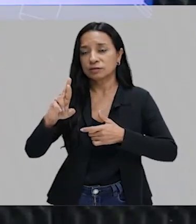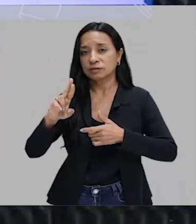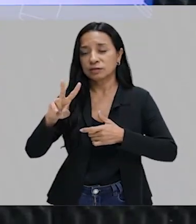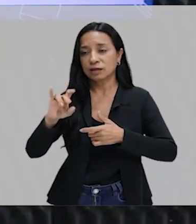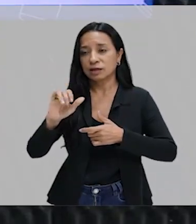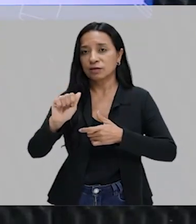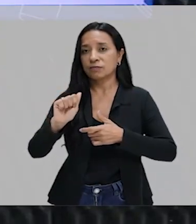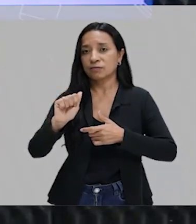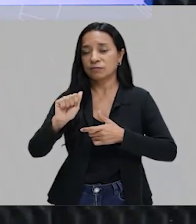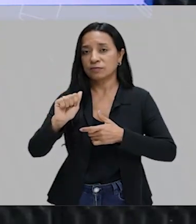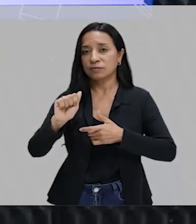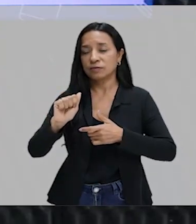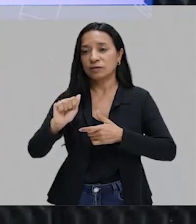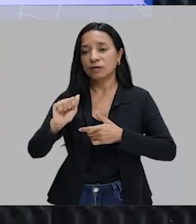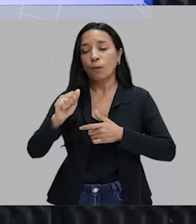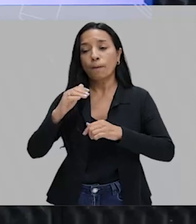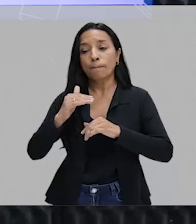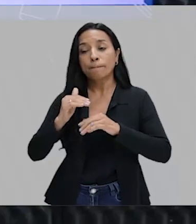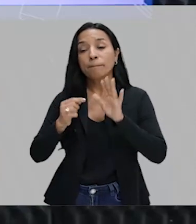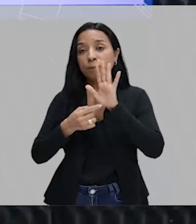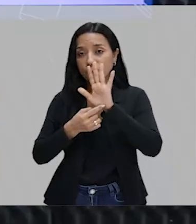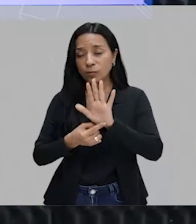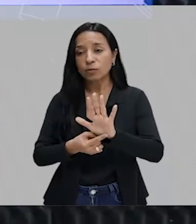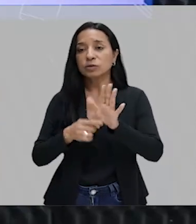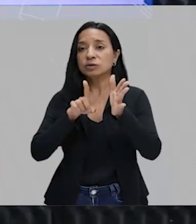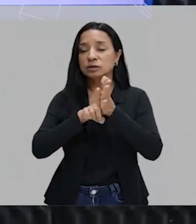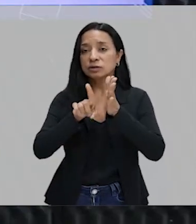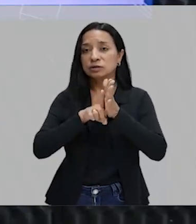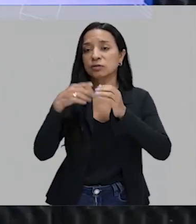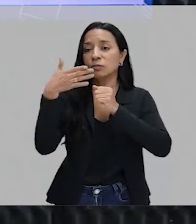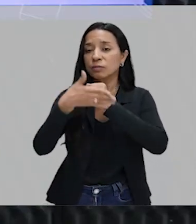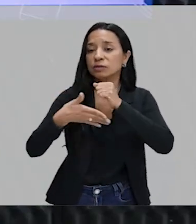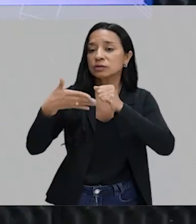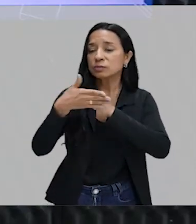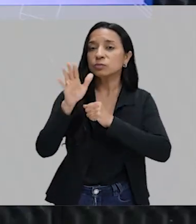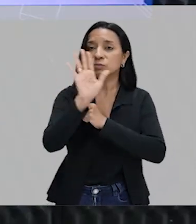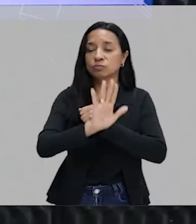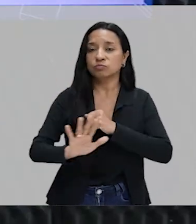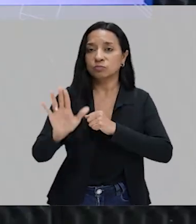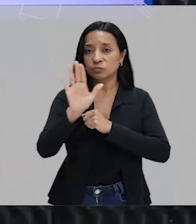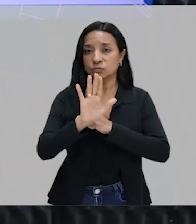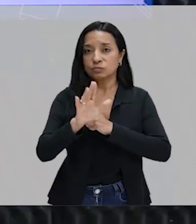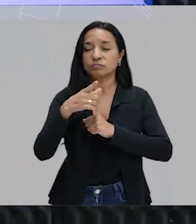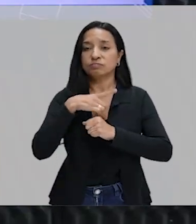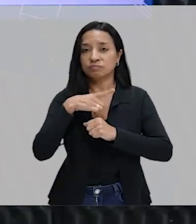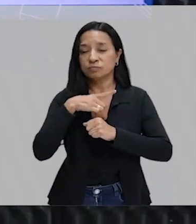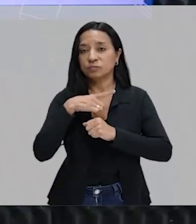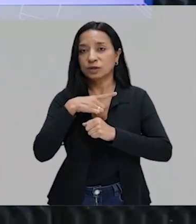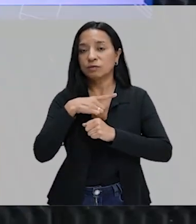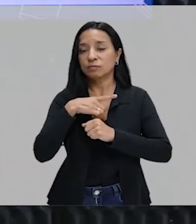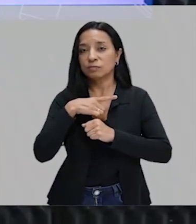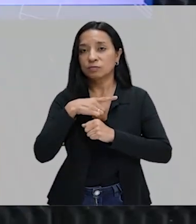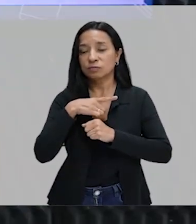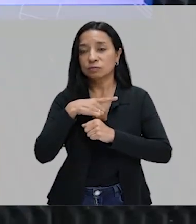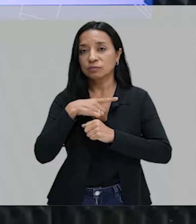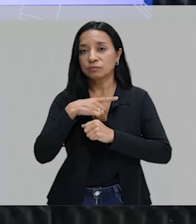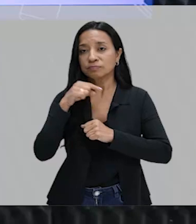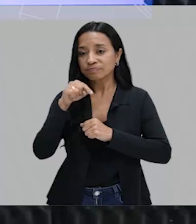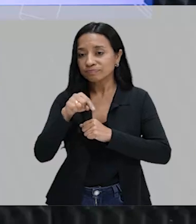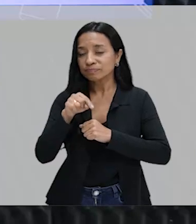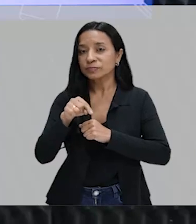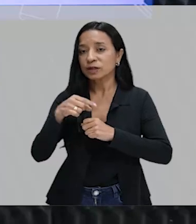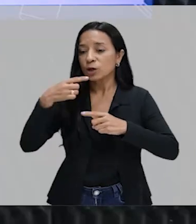dos maiores conflitos que vai mostrar a questão basicamente nacionalista, onde nós temos, inclusive ali,